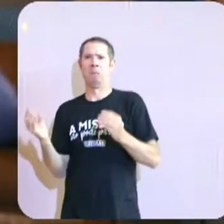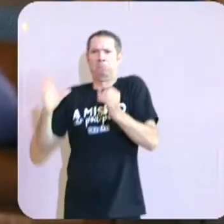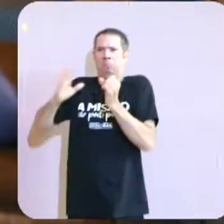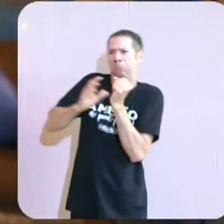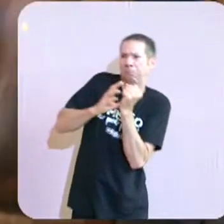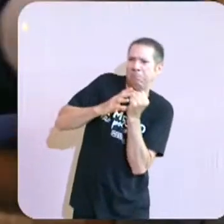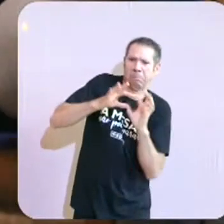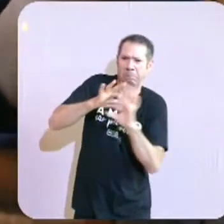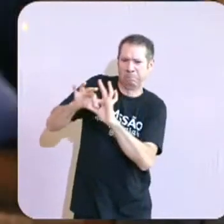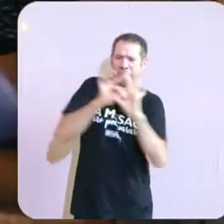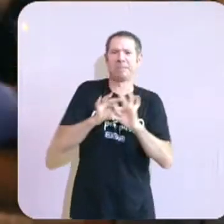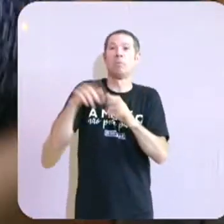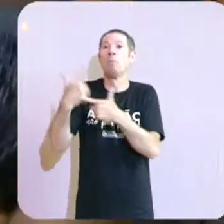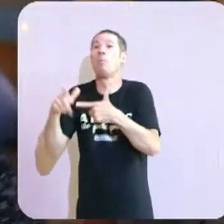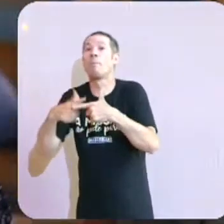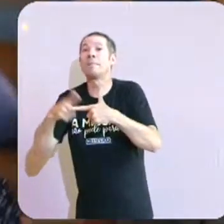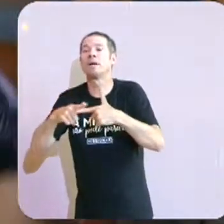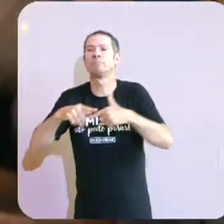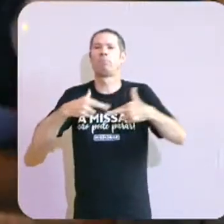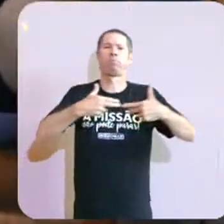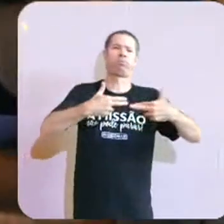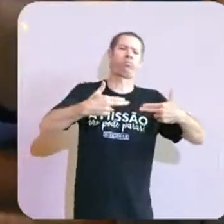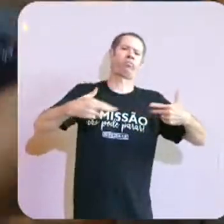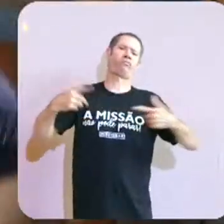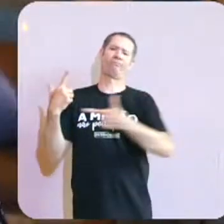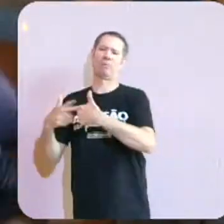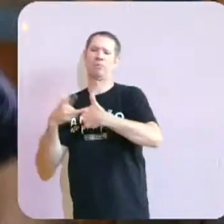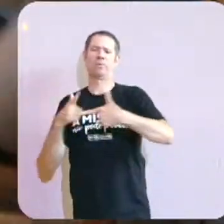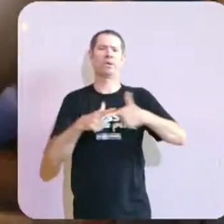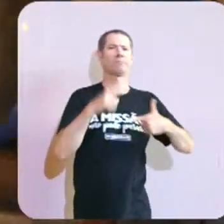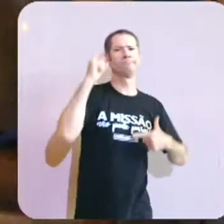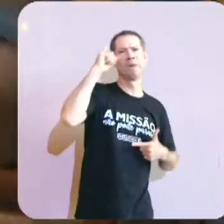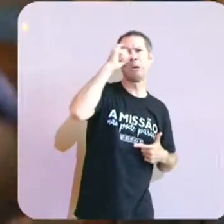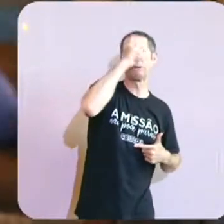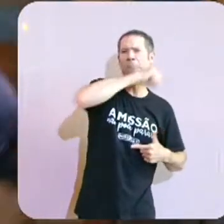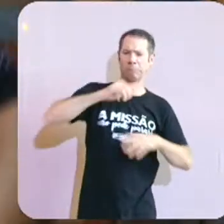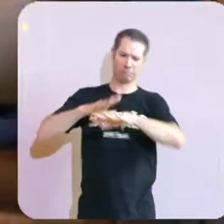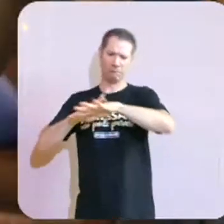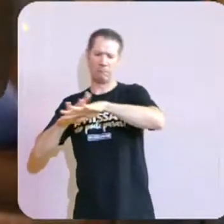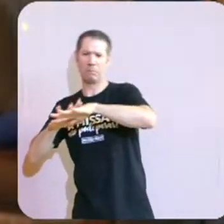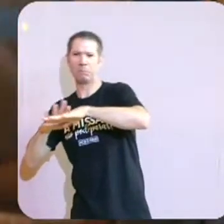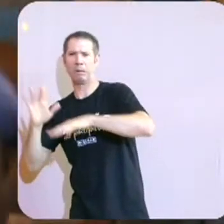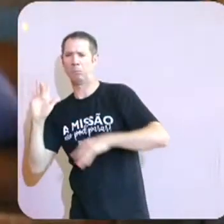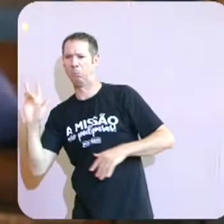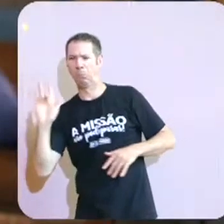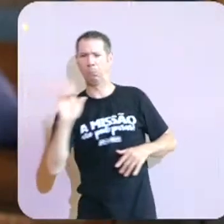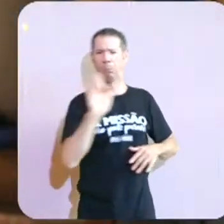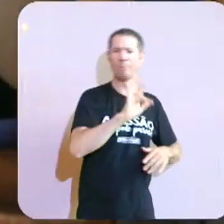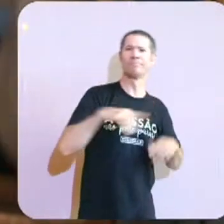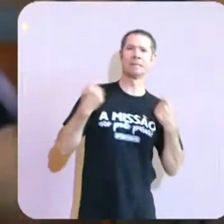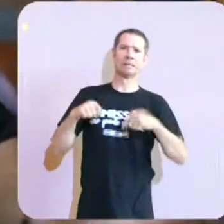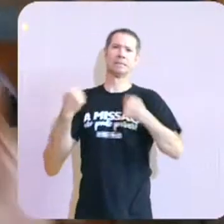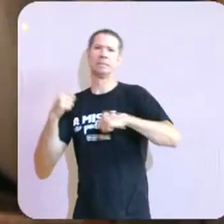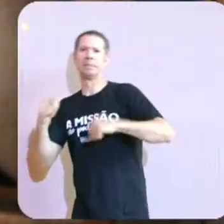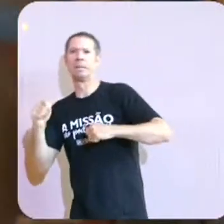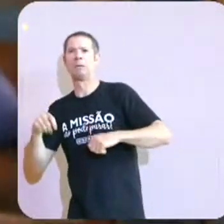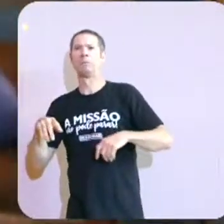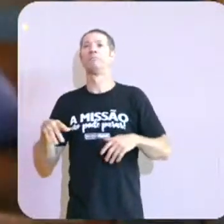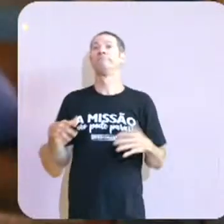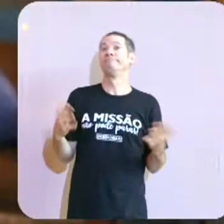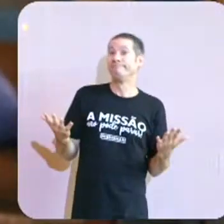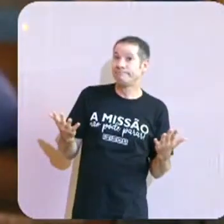sabe qual é o problema? É que a adversidade vem, a dificuldade vem, a enfermidade vem, a necessidade vem e a